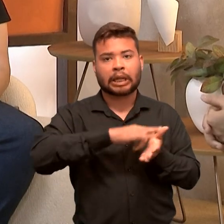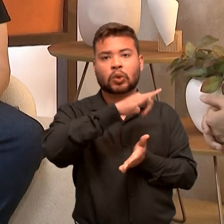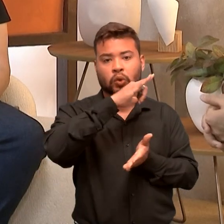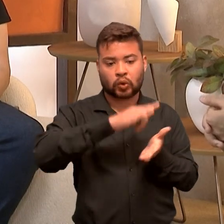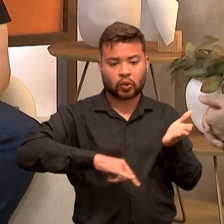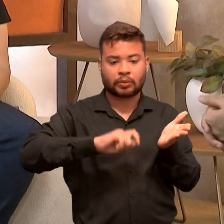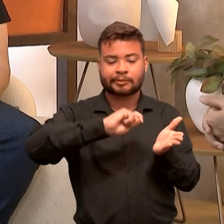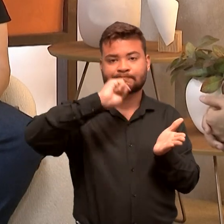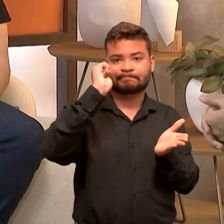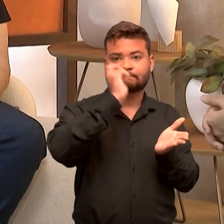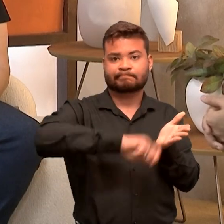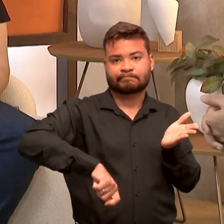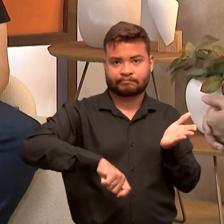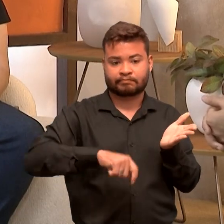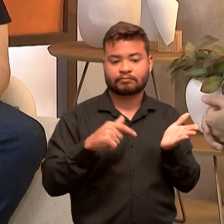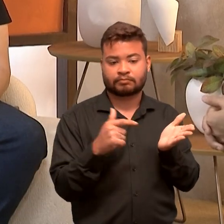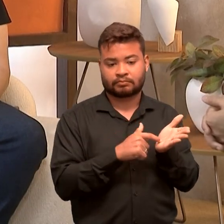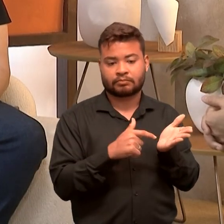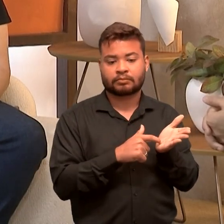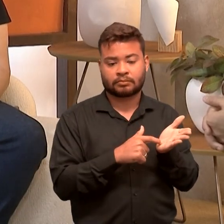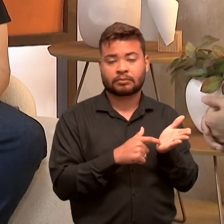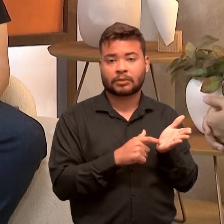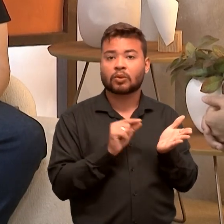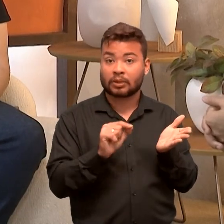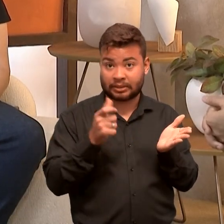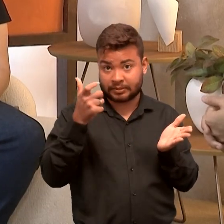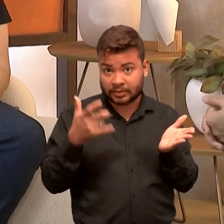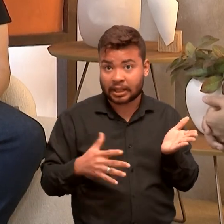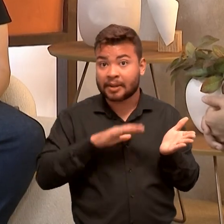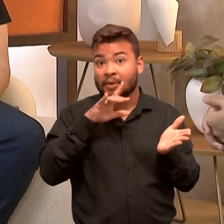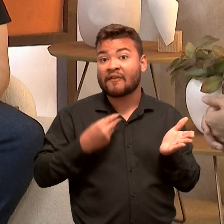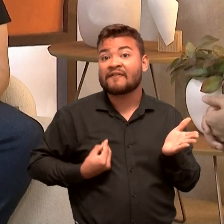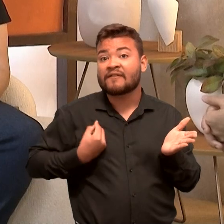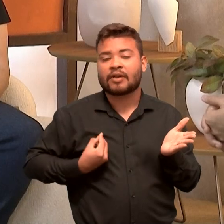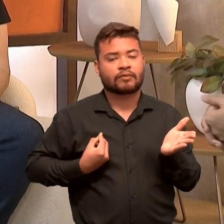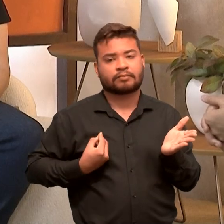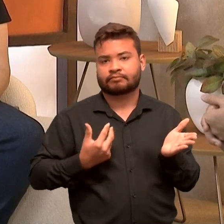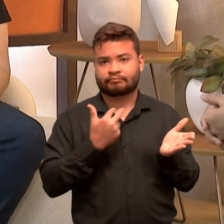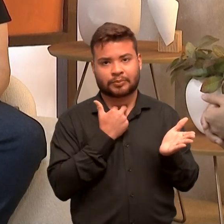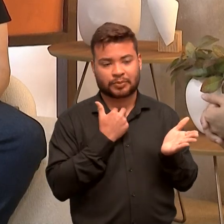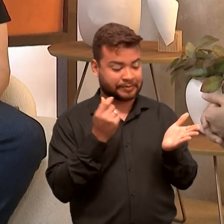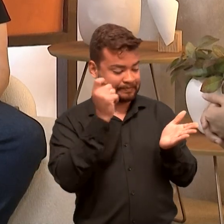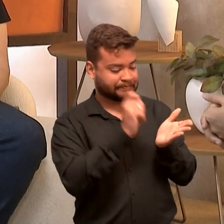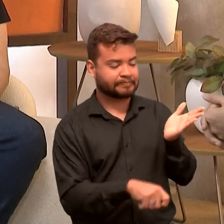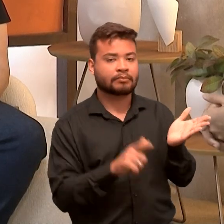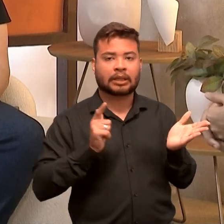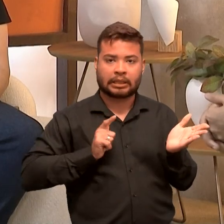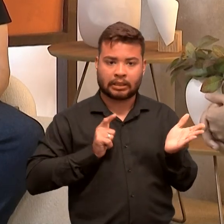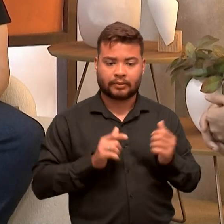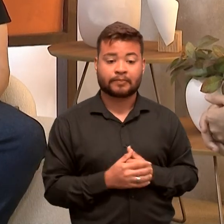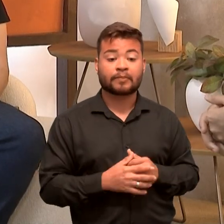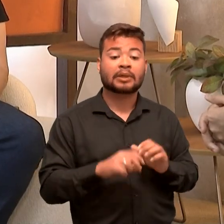está ciente que aquele não será o uso de animais vivos, mas sim o uso de carcaça de animais. Então, qualquer projeto